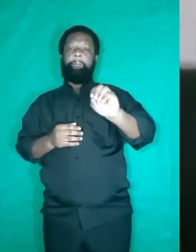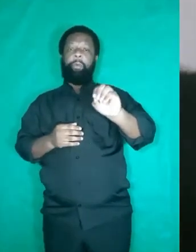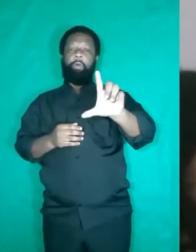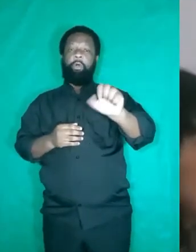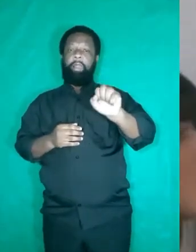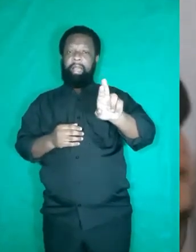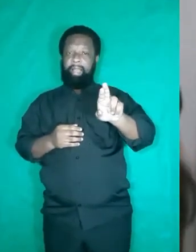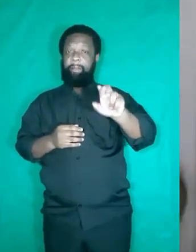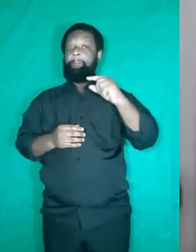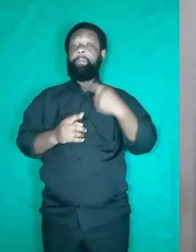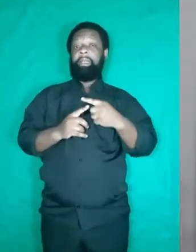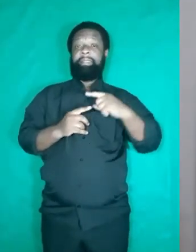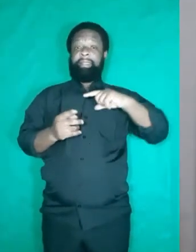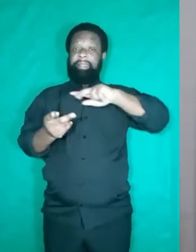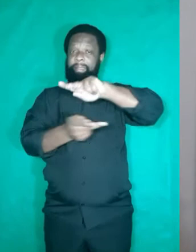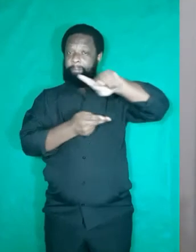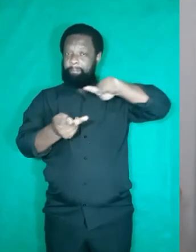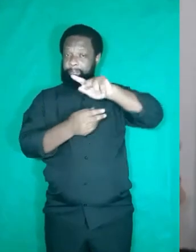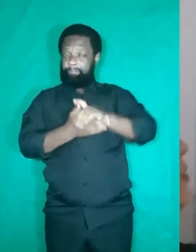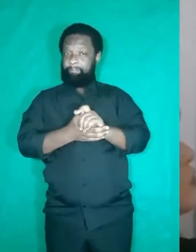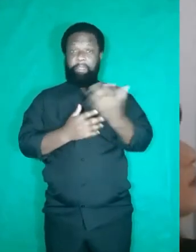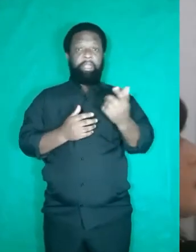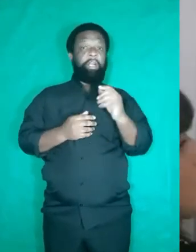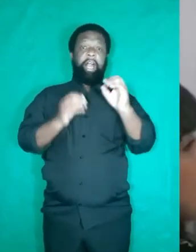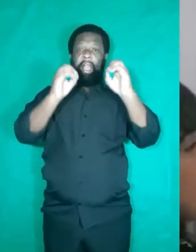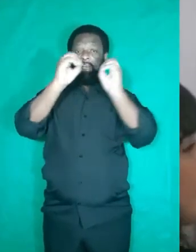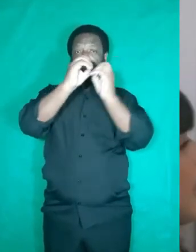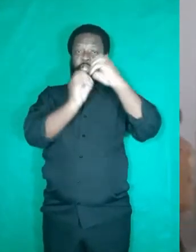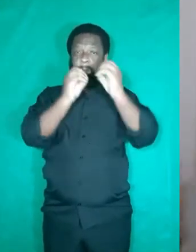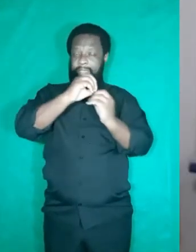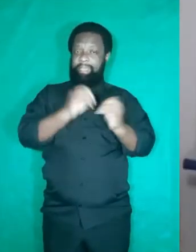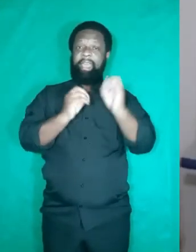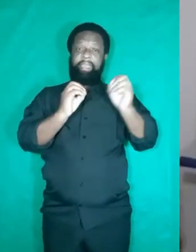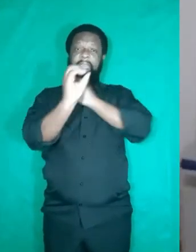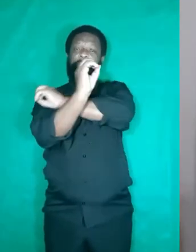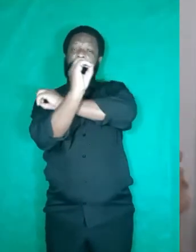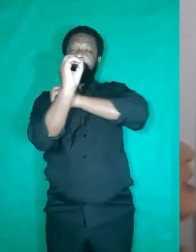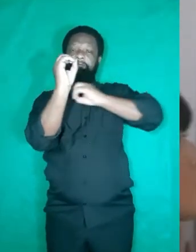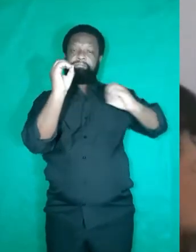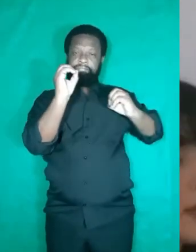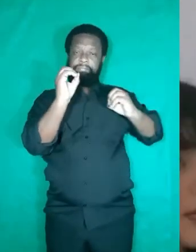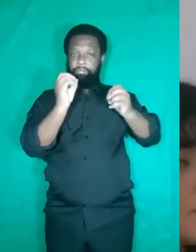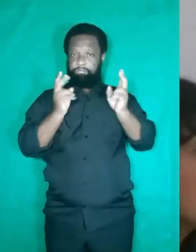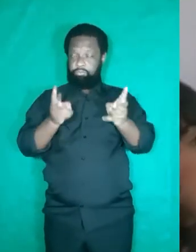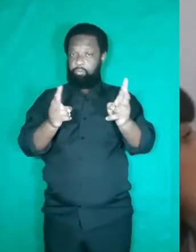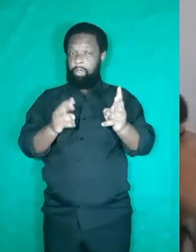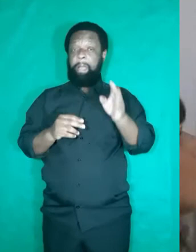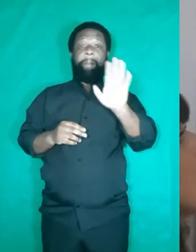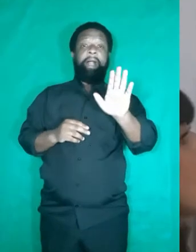polar. Tudo bem? Bom, a geometria continua sendo linear, porque é uma molécula